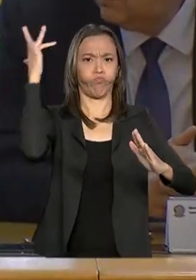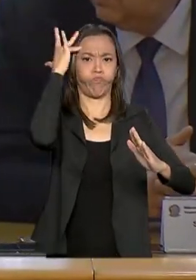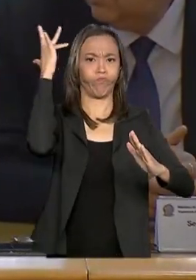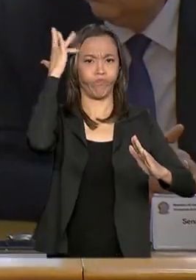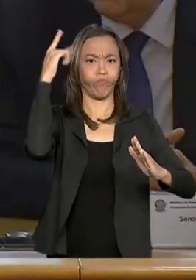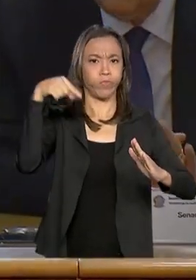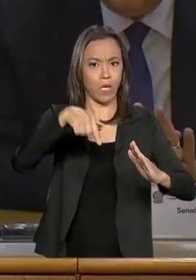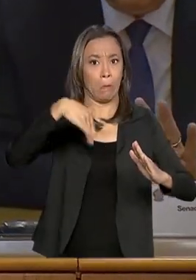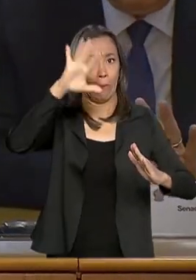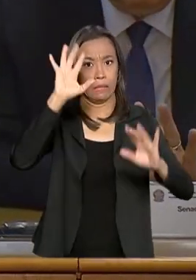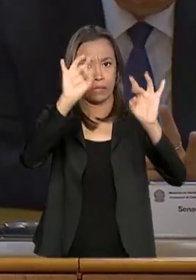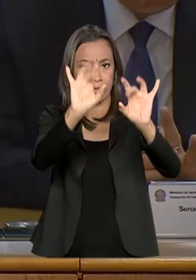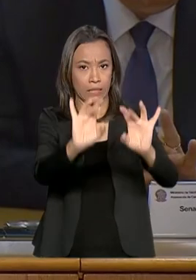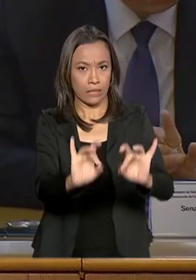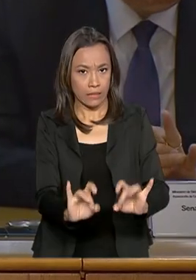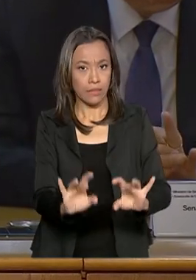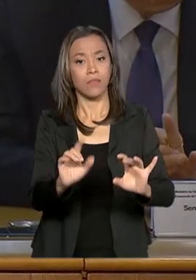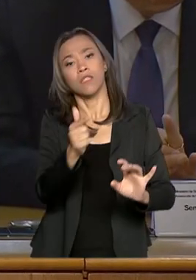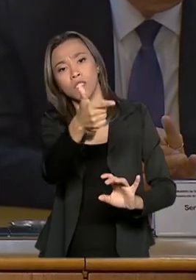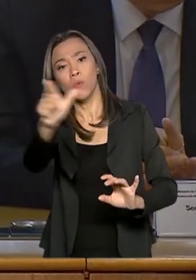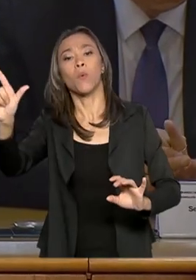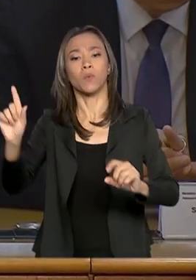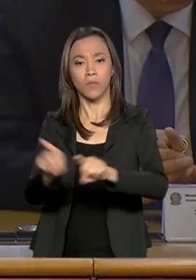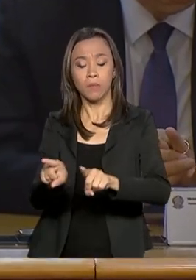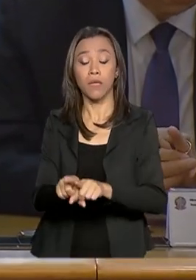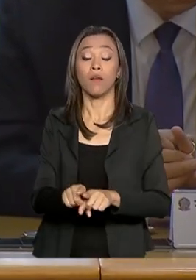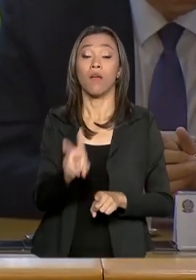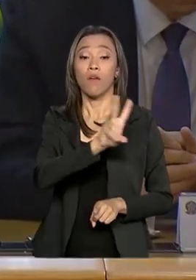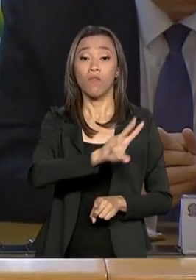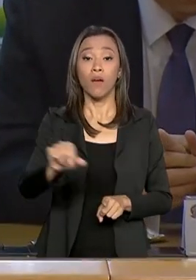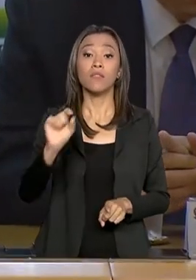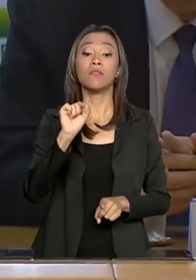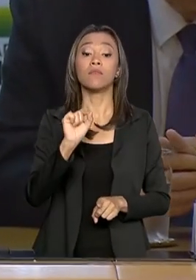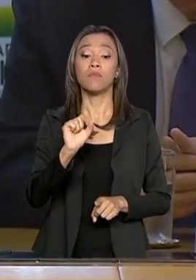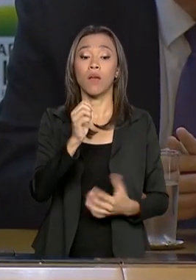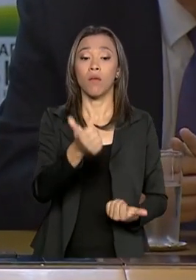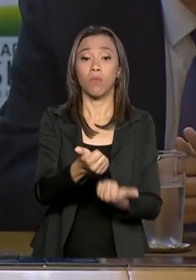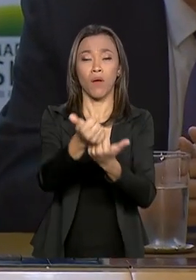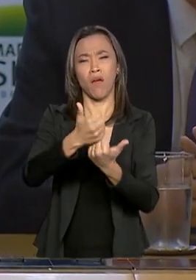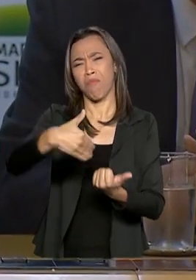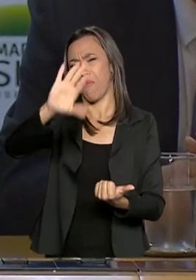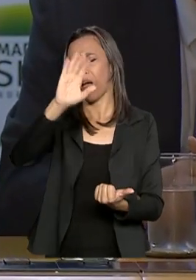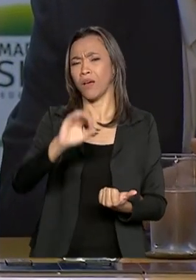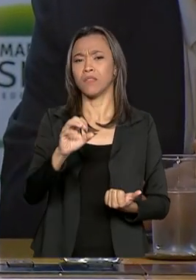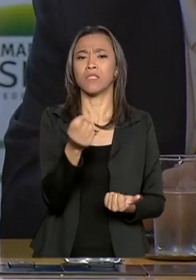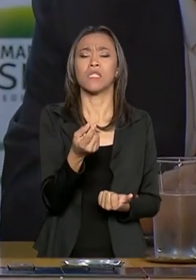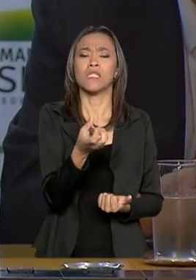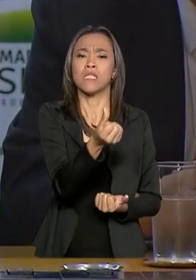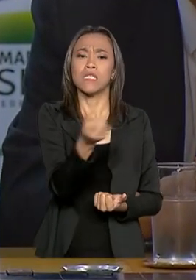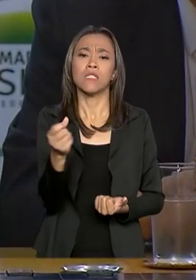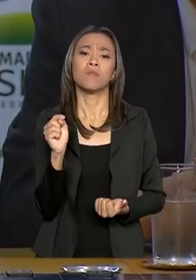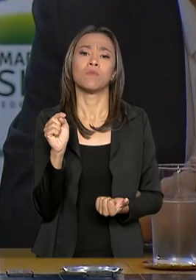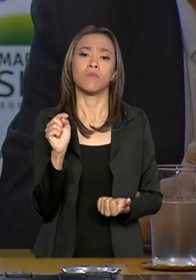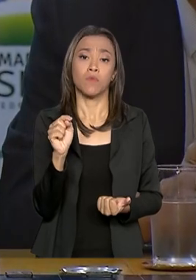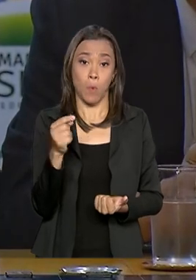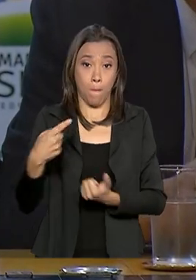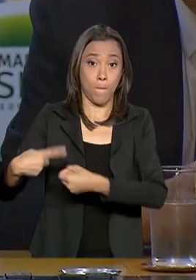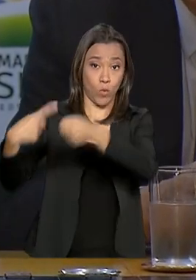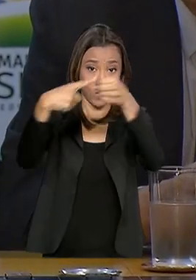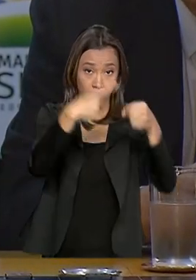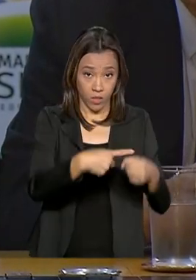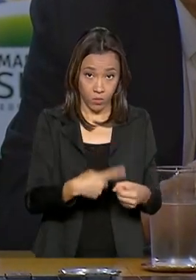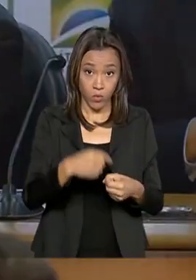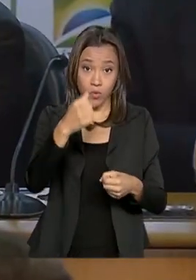especializados e santas casas. Serão contemplados mais de 600 municípios nos 26 estados e no